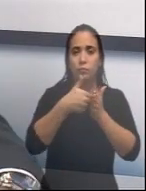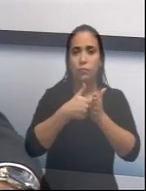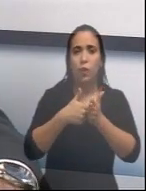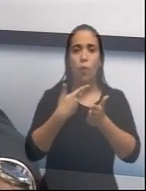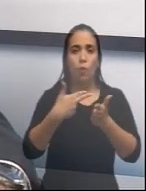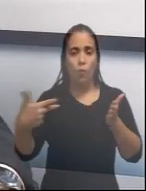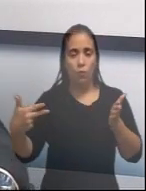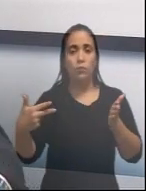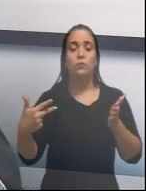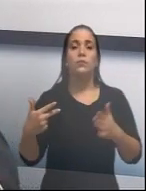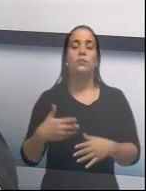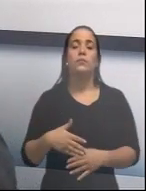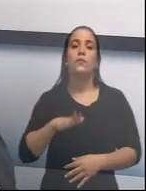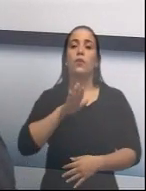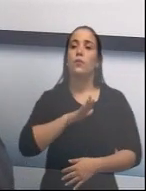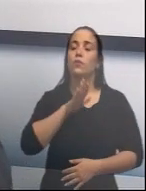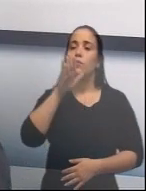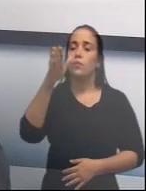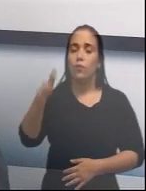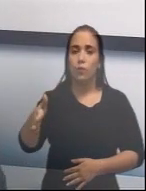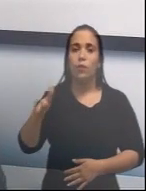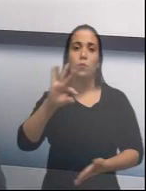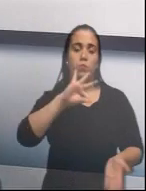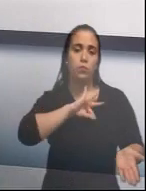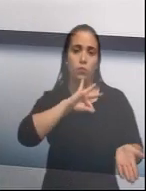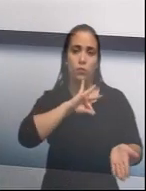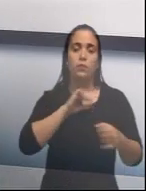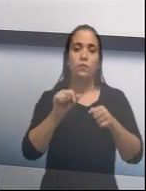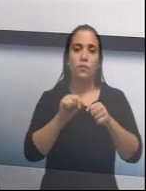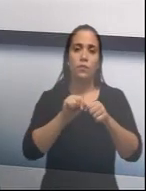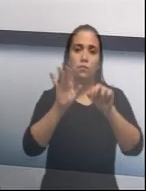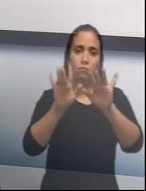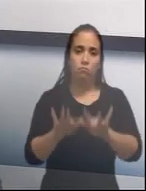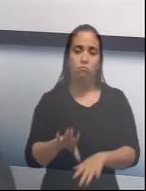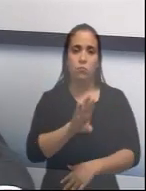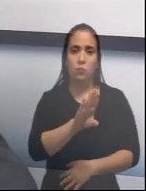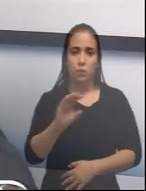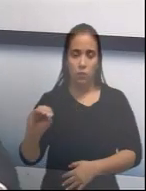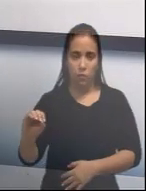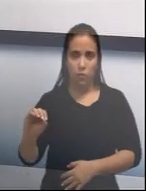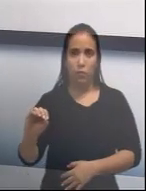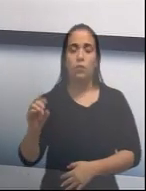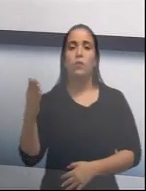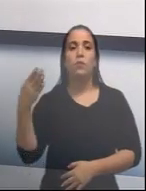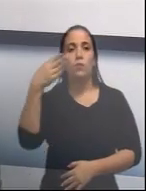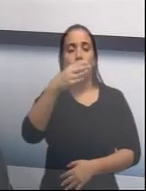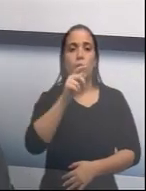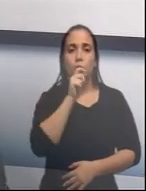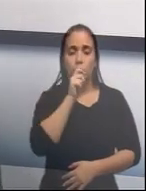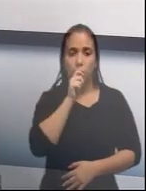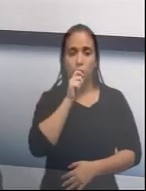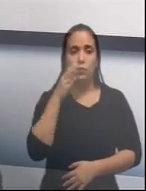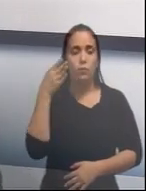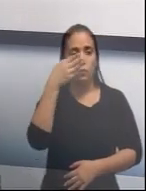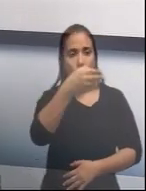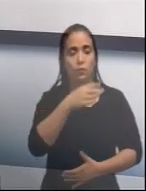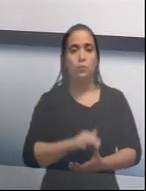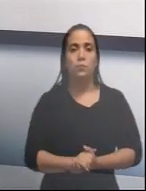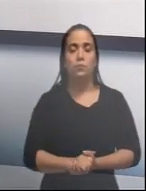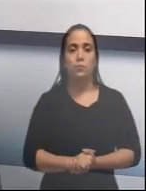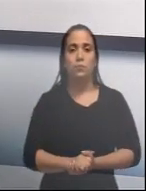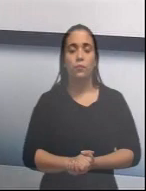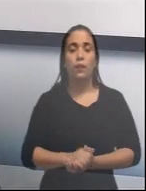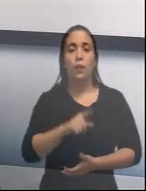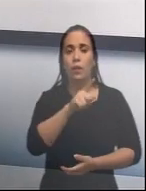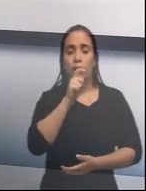motorista. Ele foi na polícia, fez um BO, e da polícia foi no Detran. No Detran,